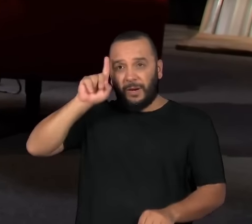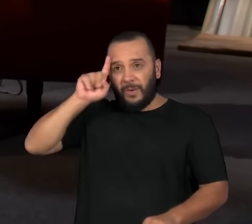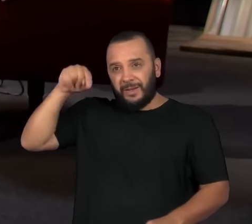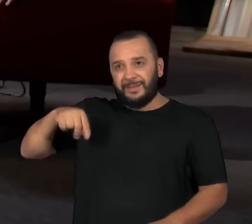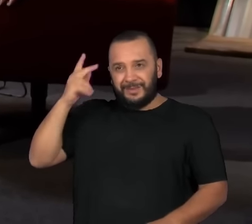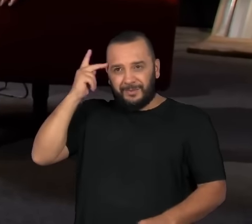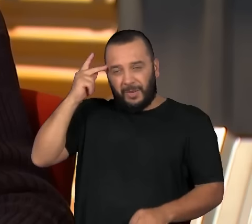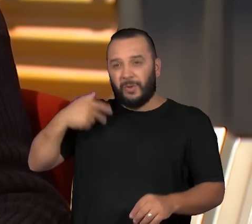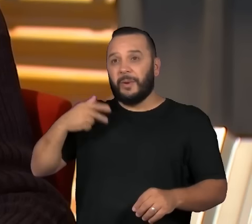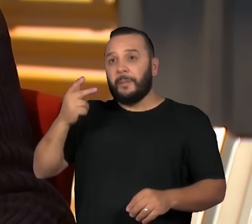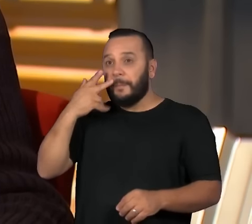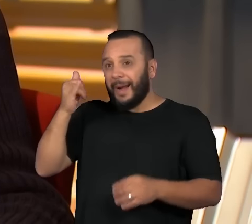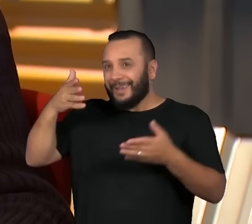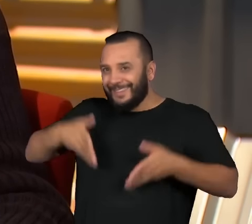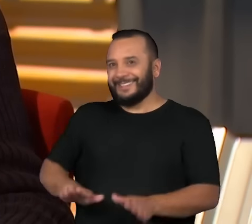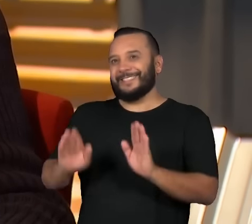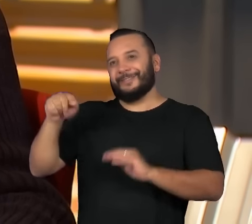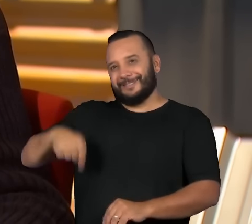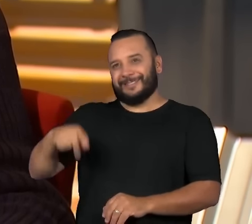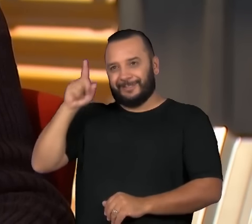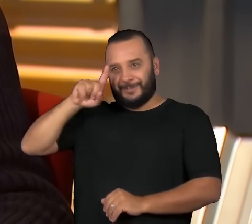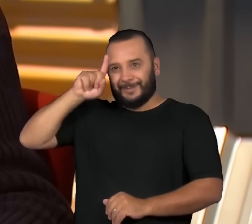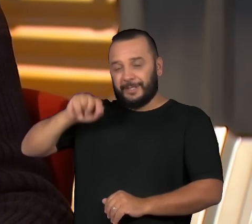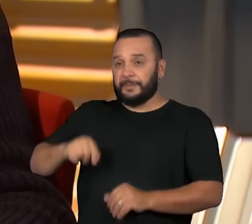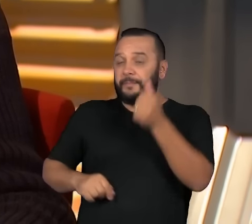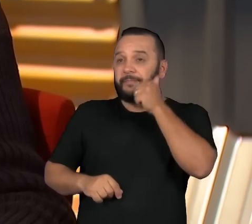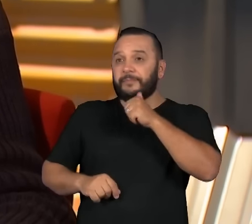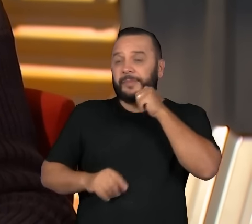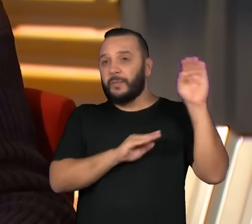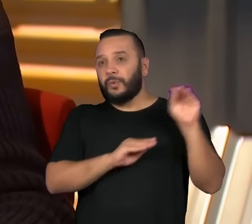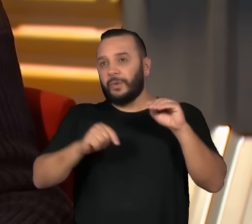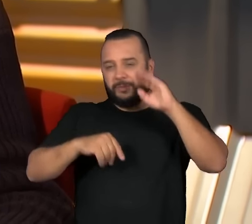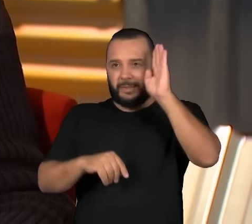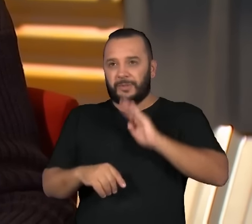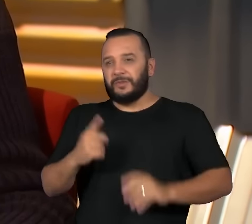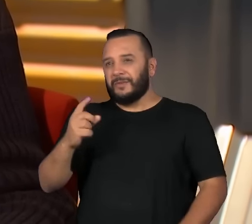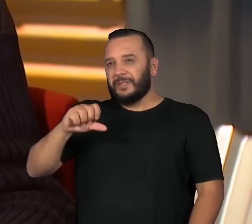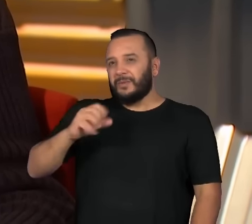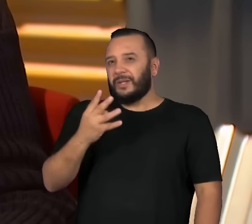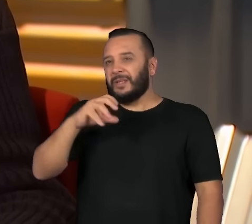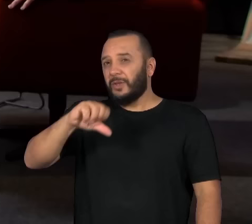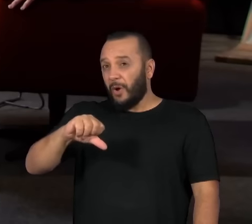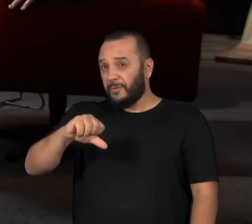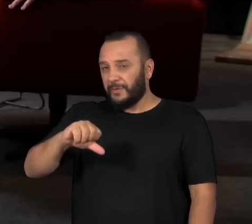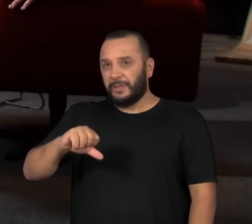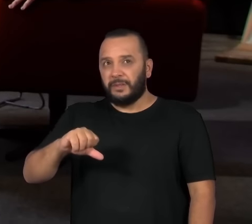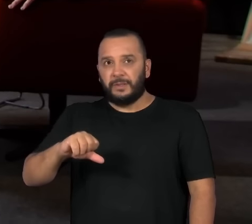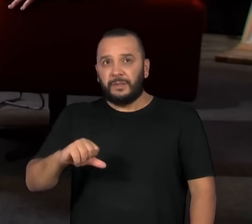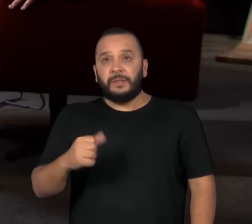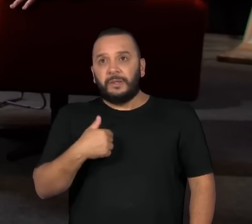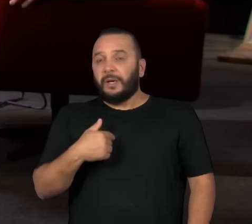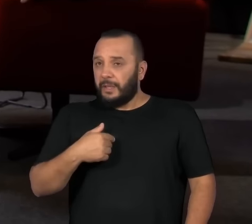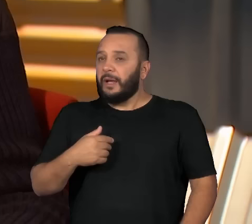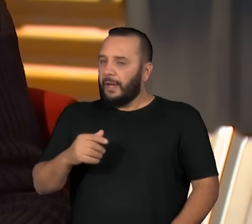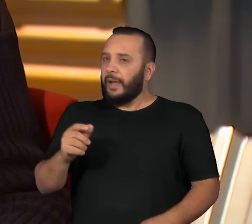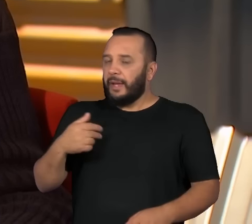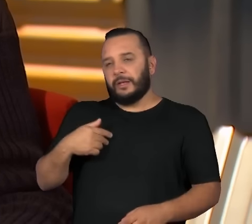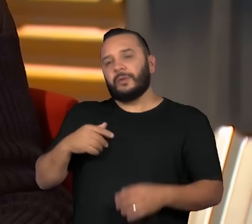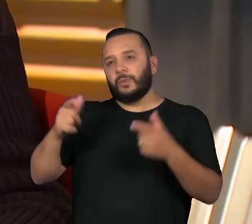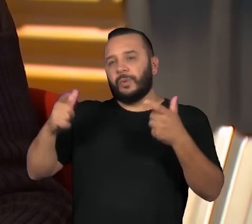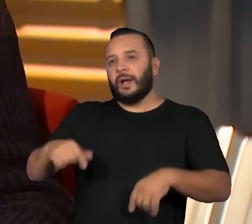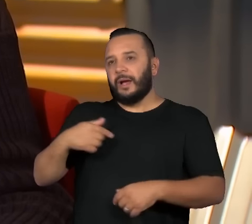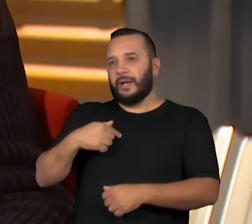nasceu, né? Minha mãe veio para o Brasil em 1949, 1950, depois da Segunda Guerra. Nascida na Eslovênia, cidade